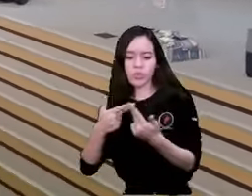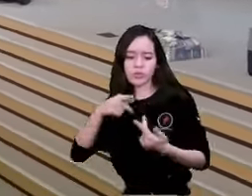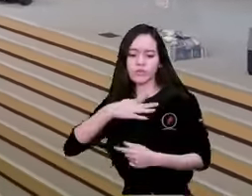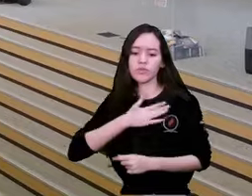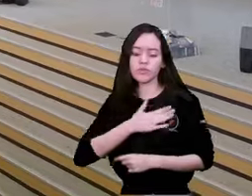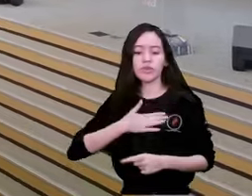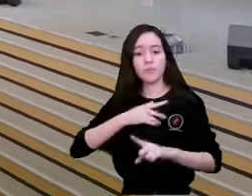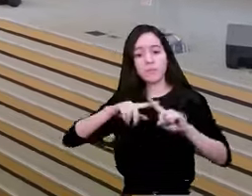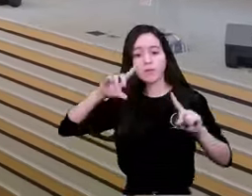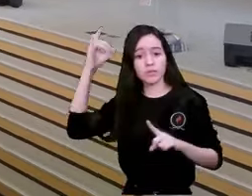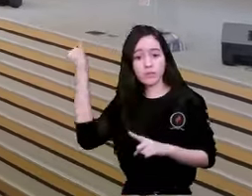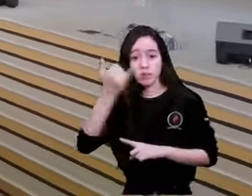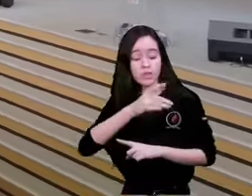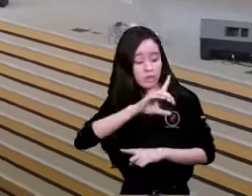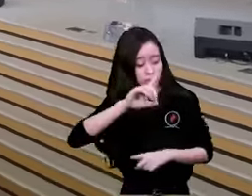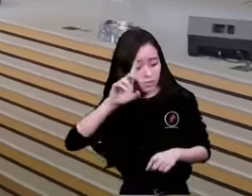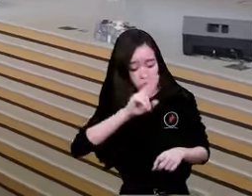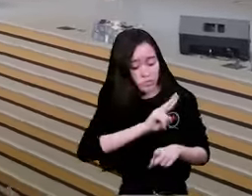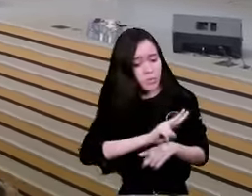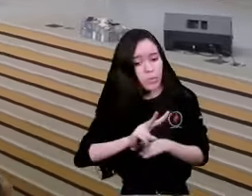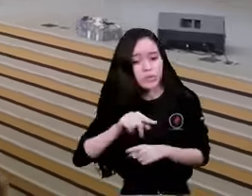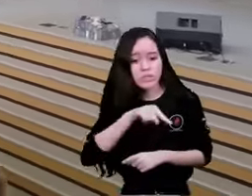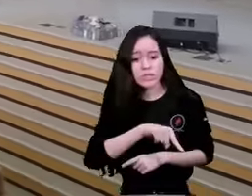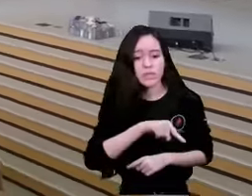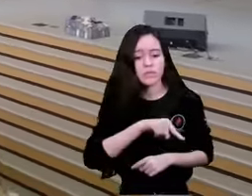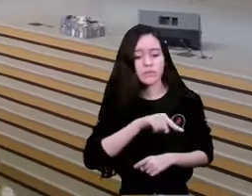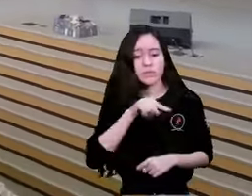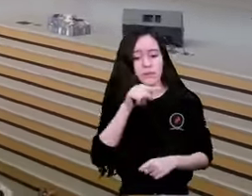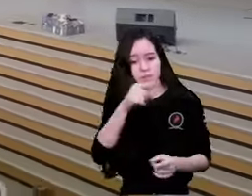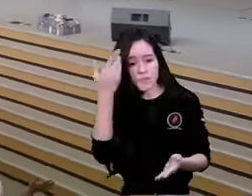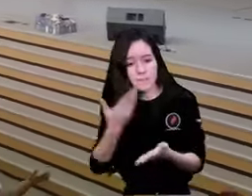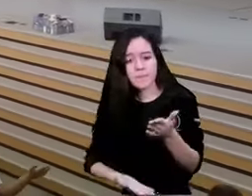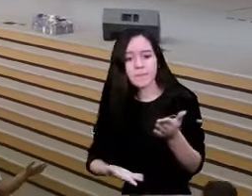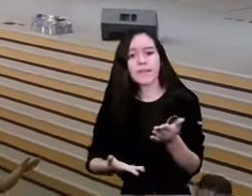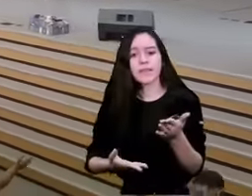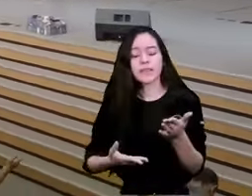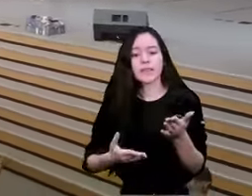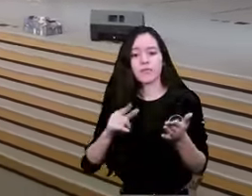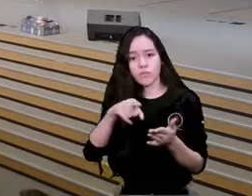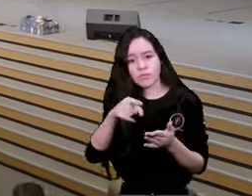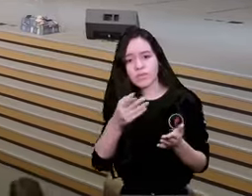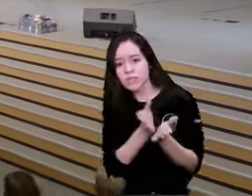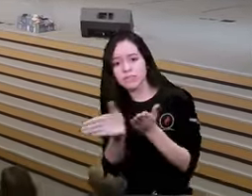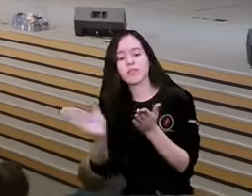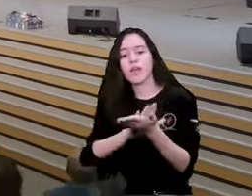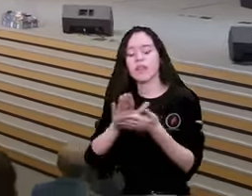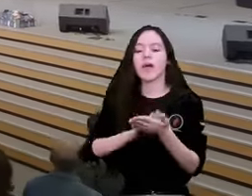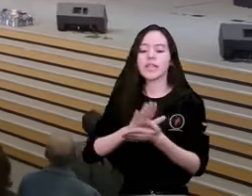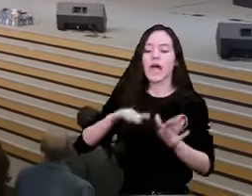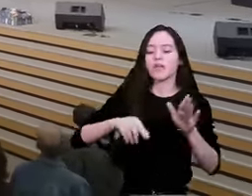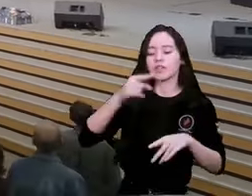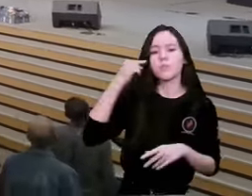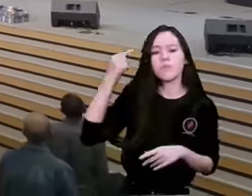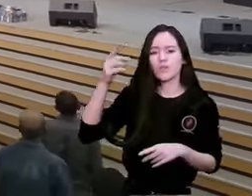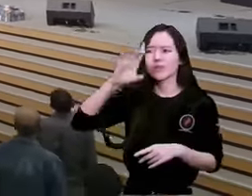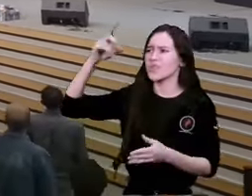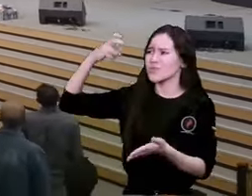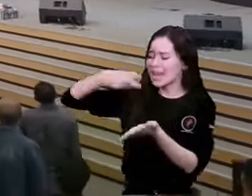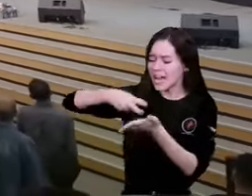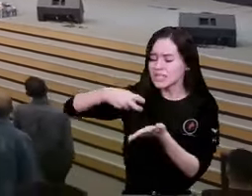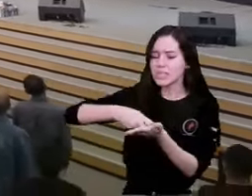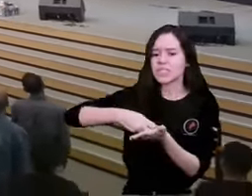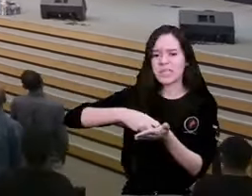estava dizendo: eu estava te guardando para não te perder. Talvez você achou que Deus estava te castigando quando